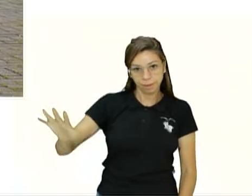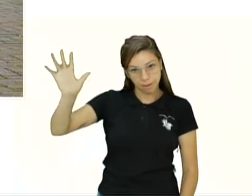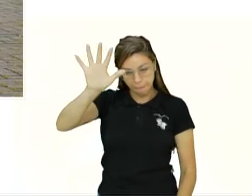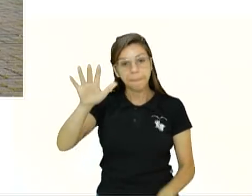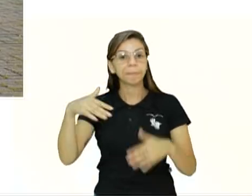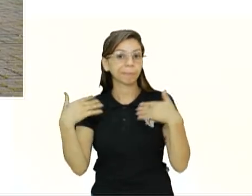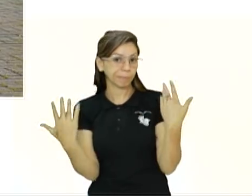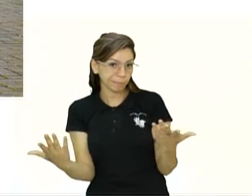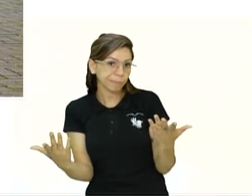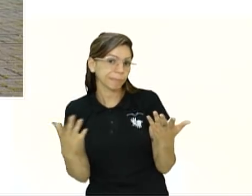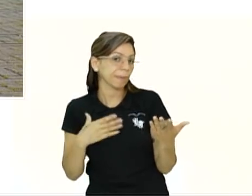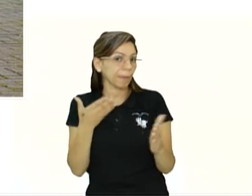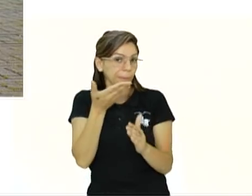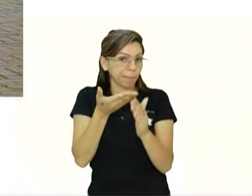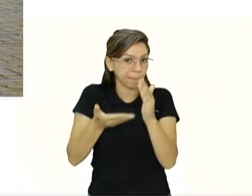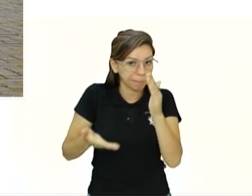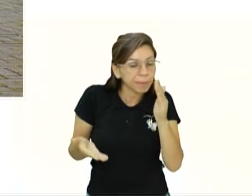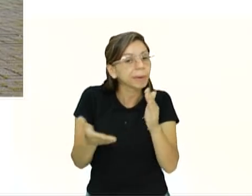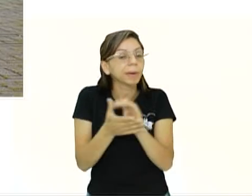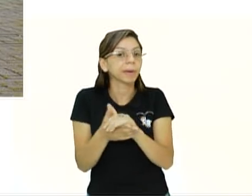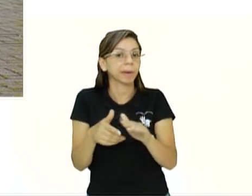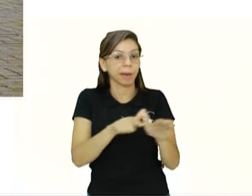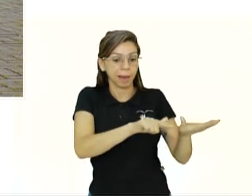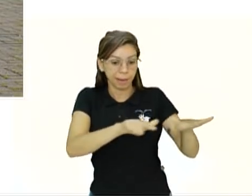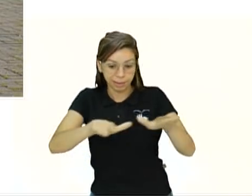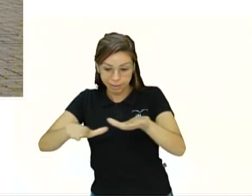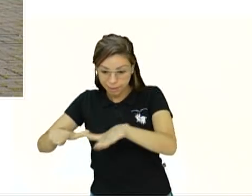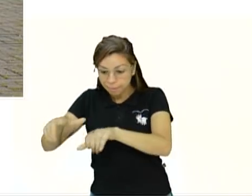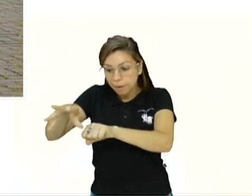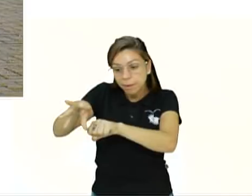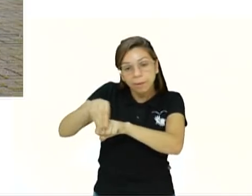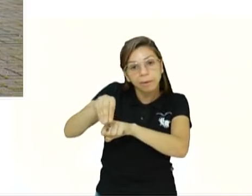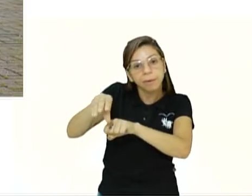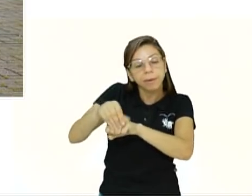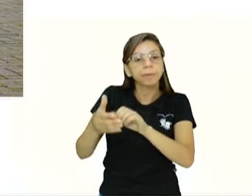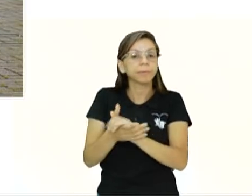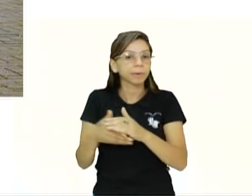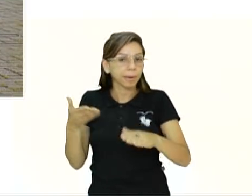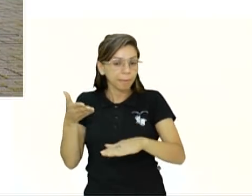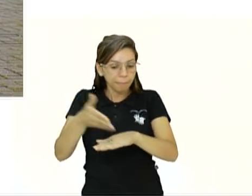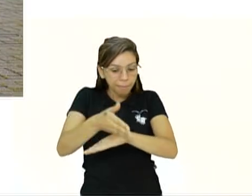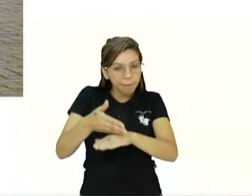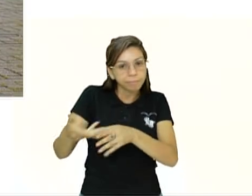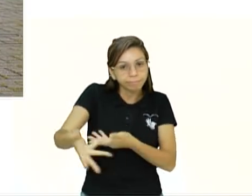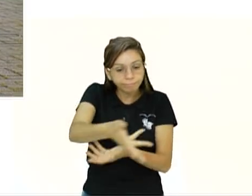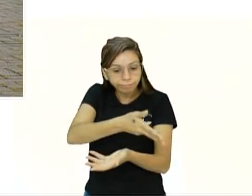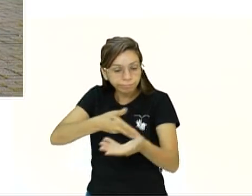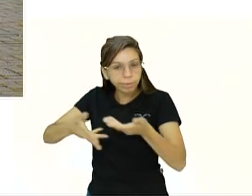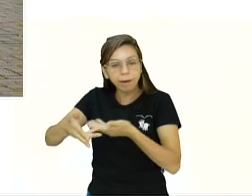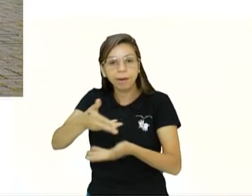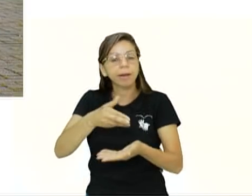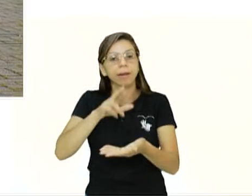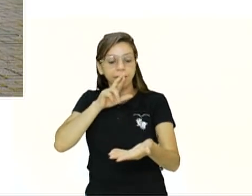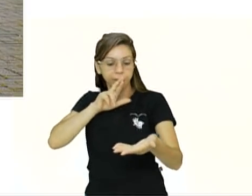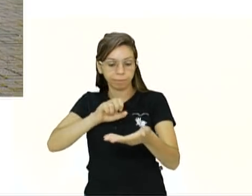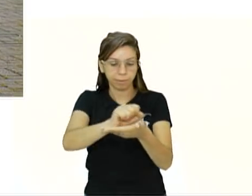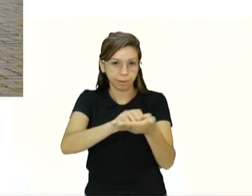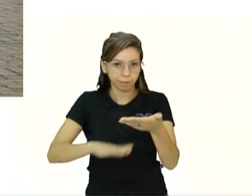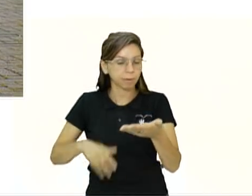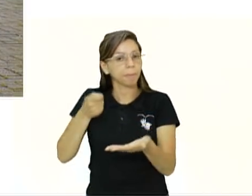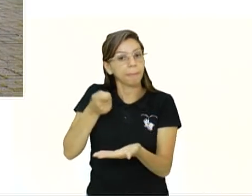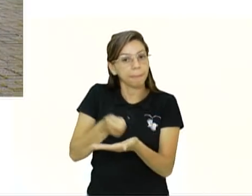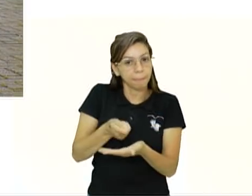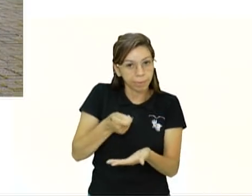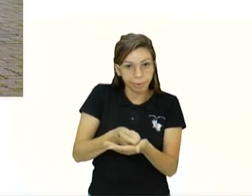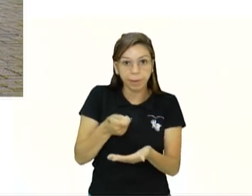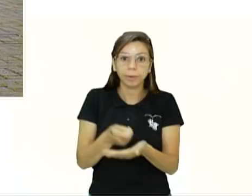Então, não perca a nossa Semana do Conhecimento, participe das atividades propostas pelos professores e